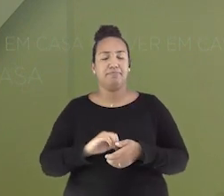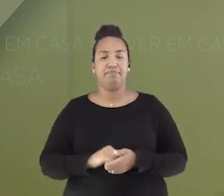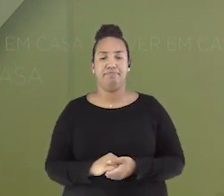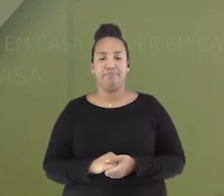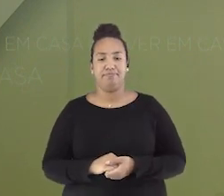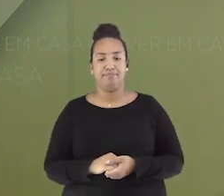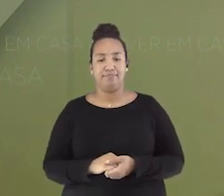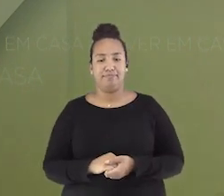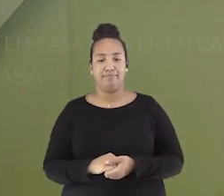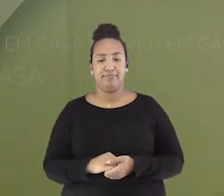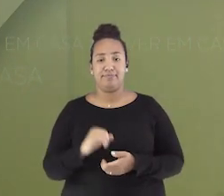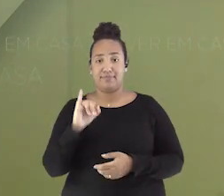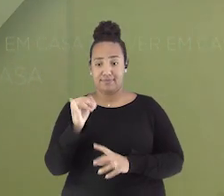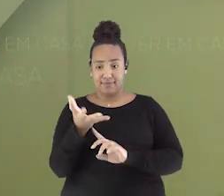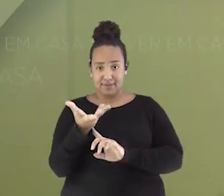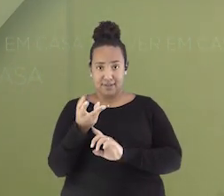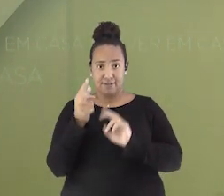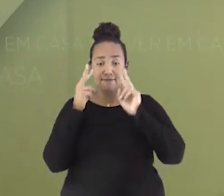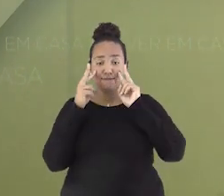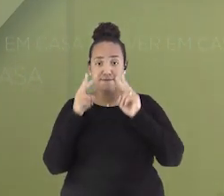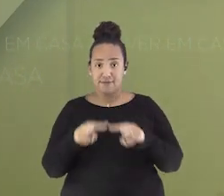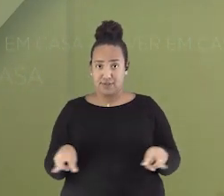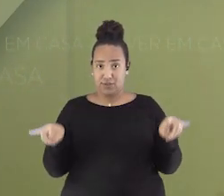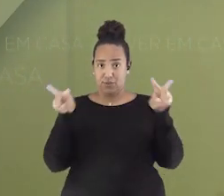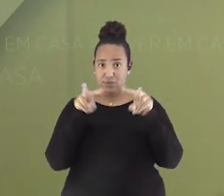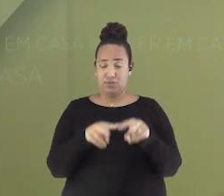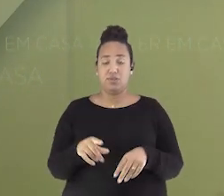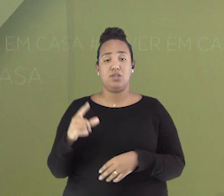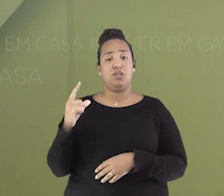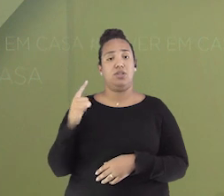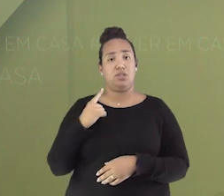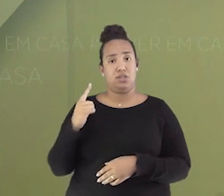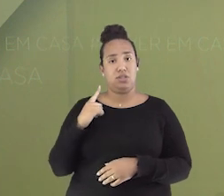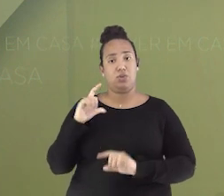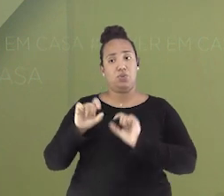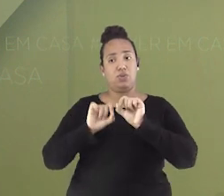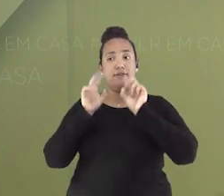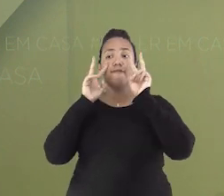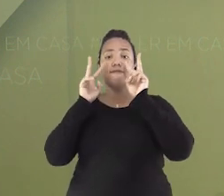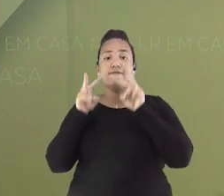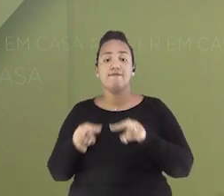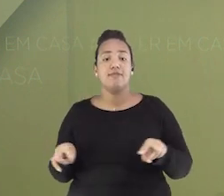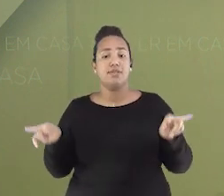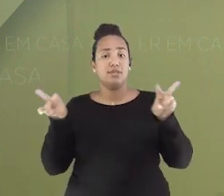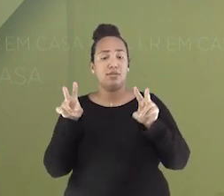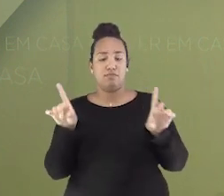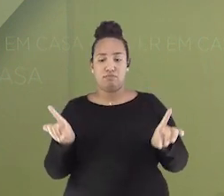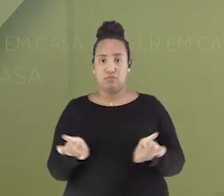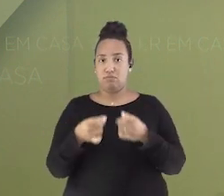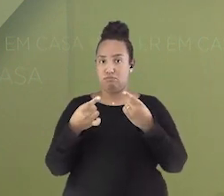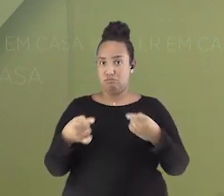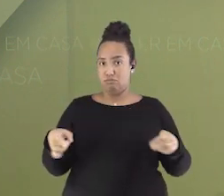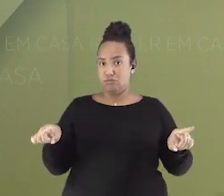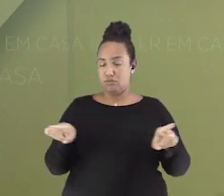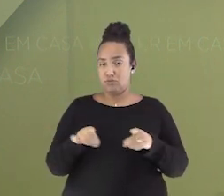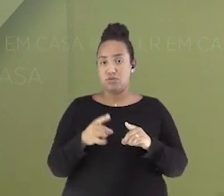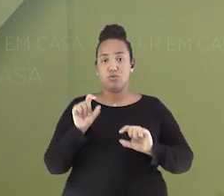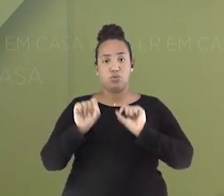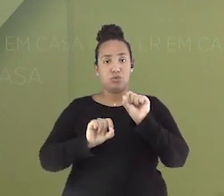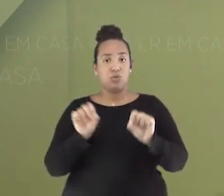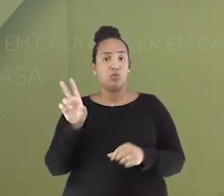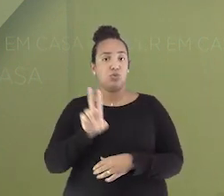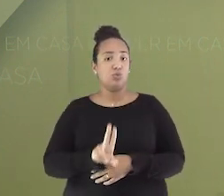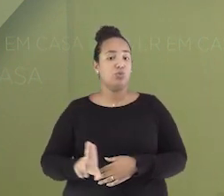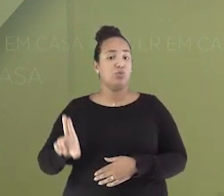vocês. Se as artes visuais são caracterizadas pela utilização predominante da visão, a música tem